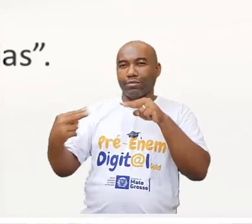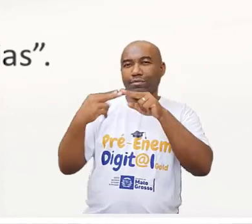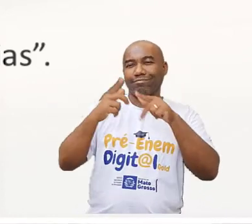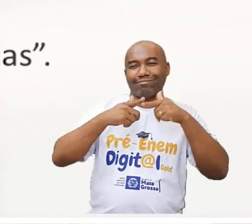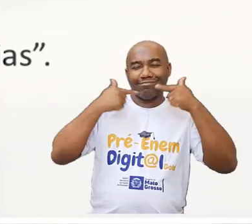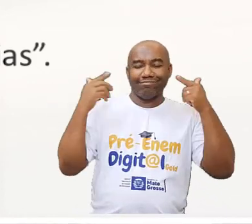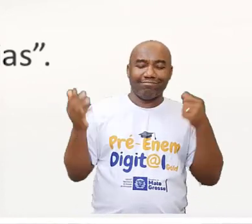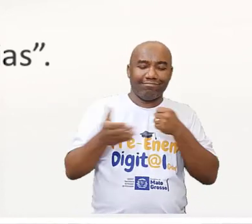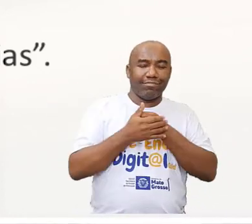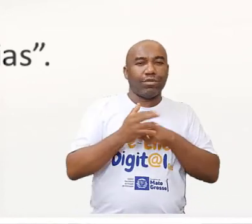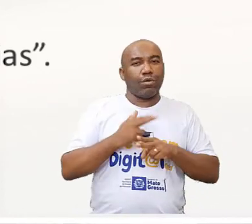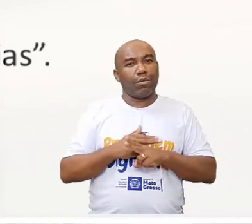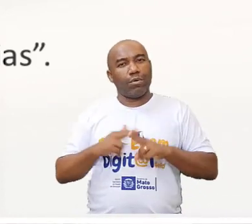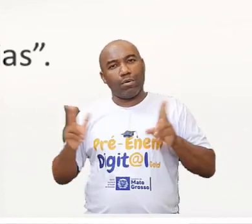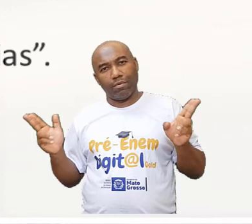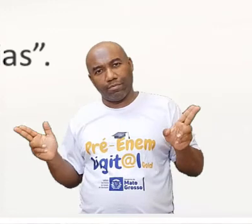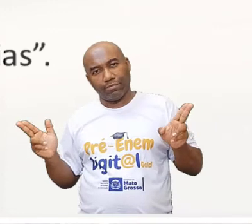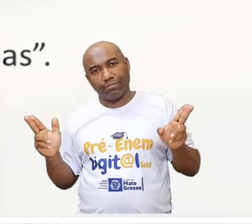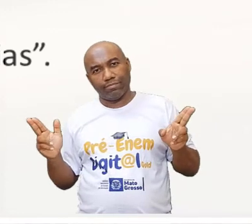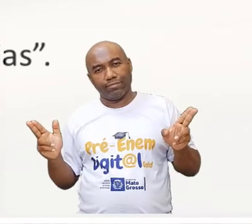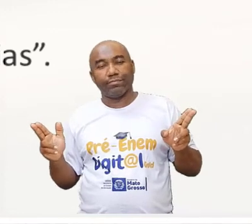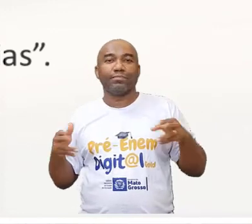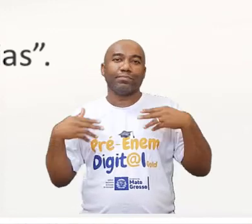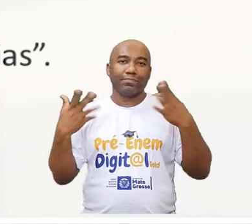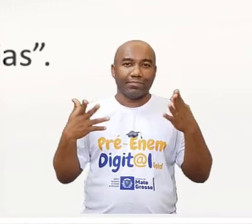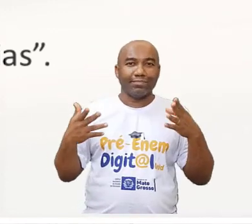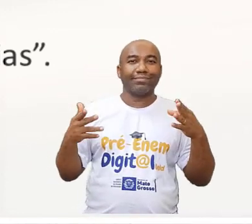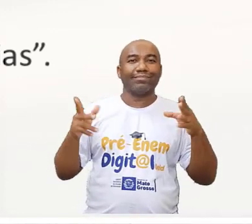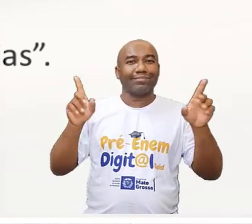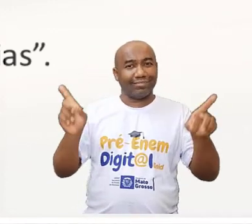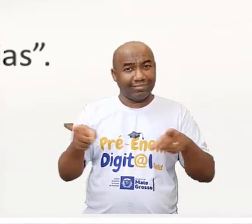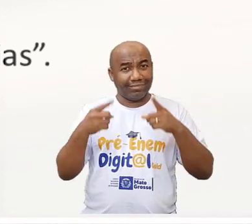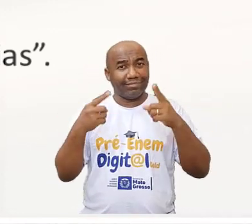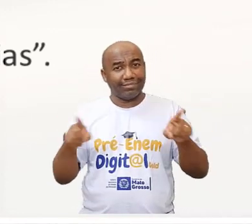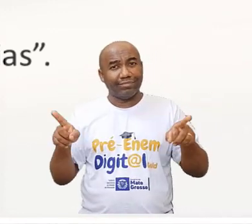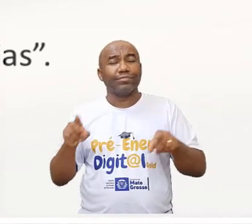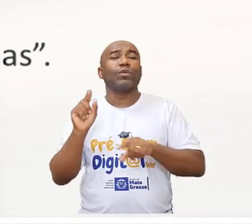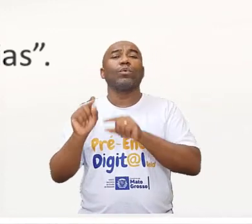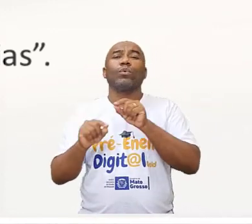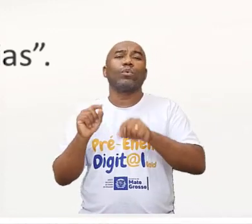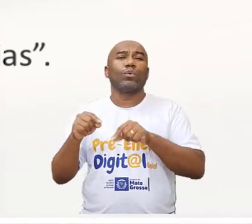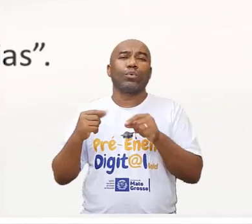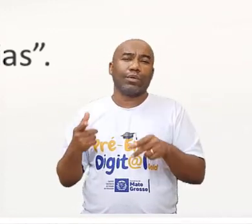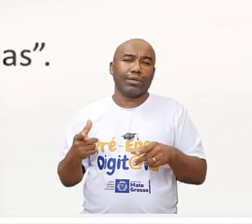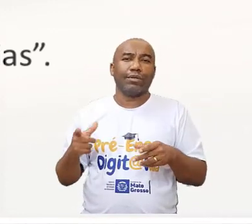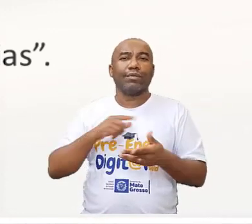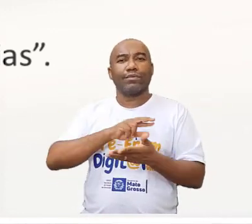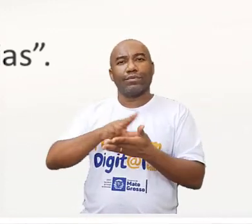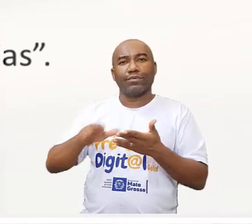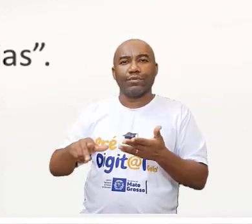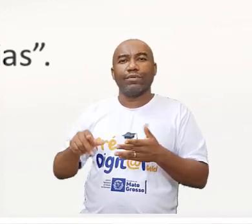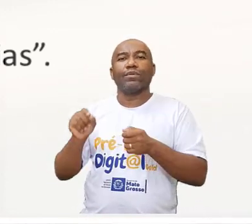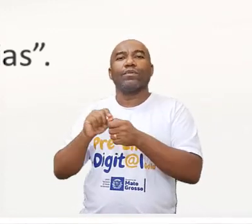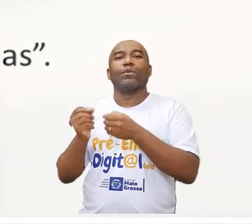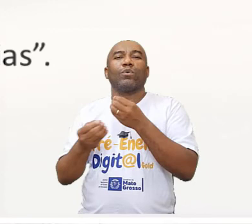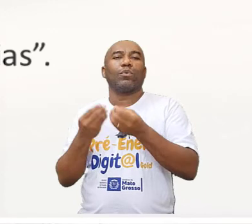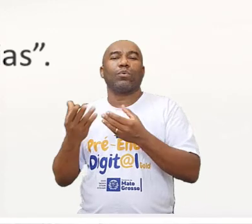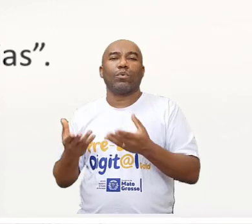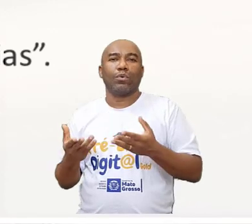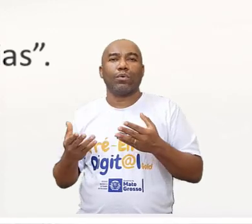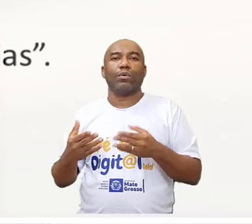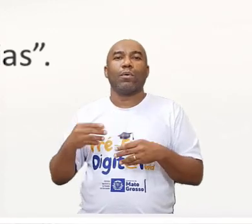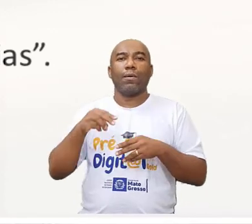disfarce, que eu já nem preciso. Na música é utilizado o termo, são utilizados os